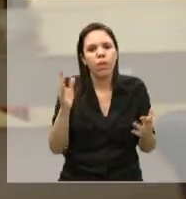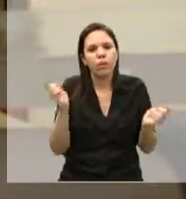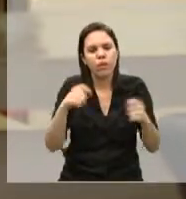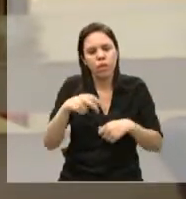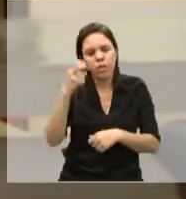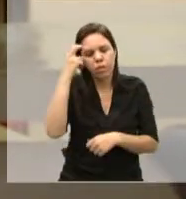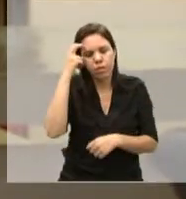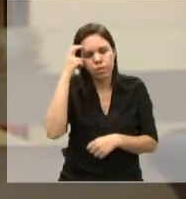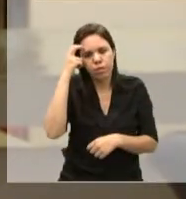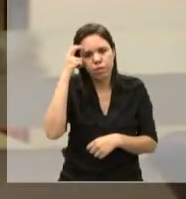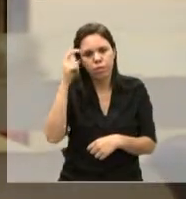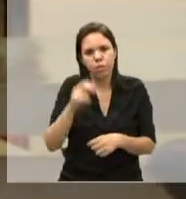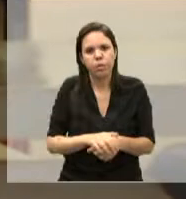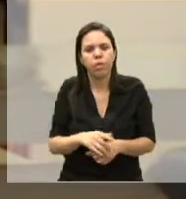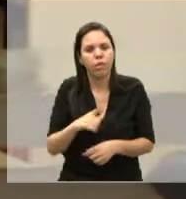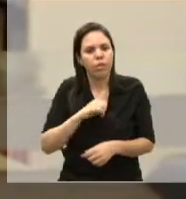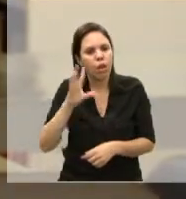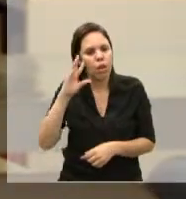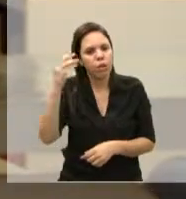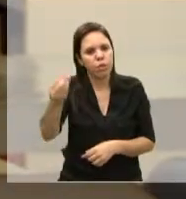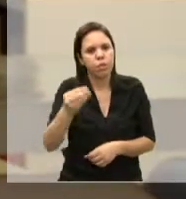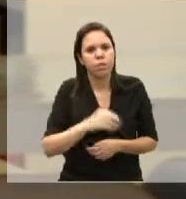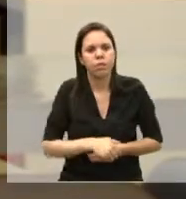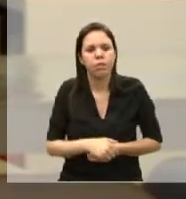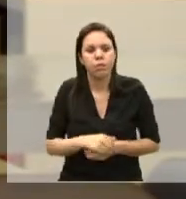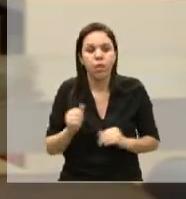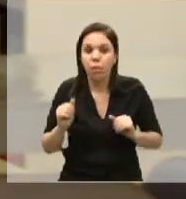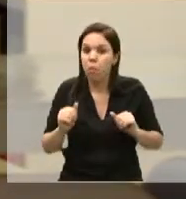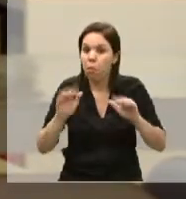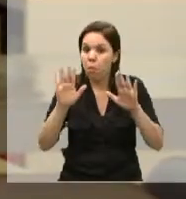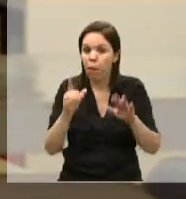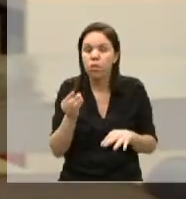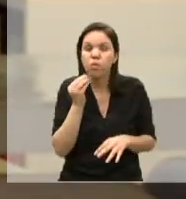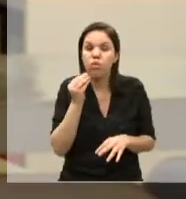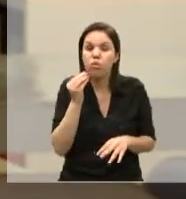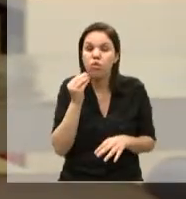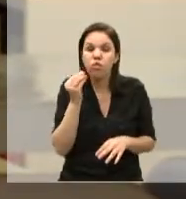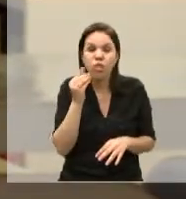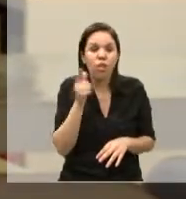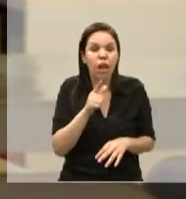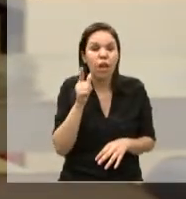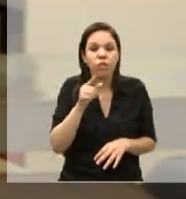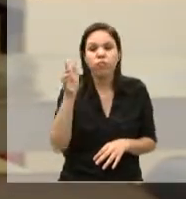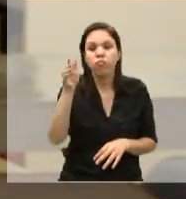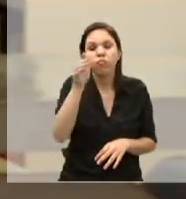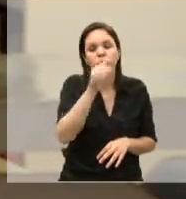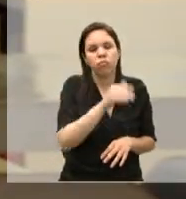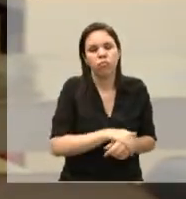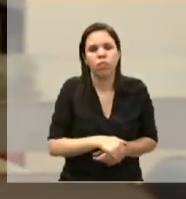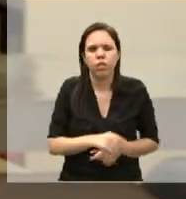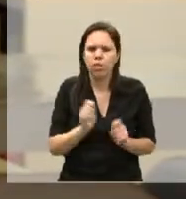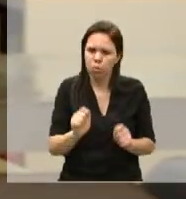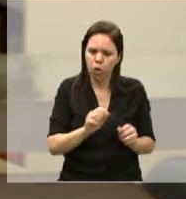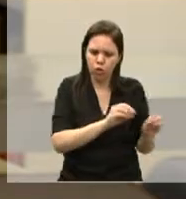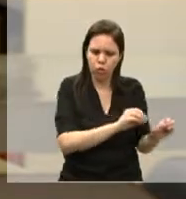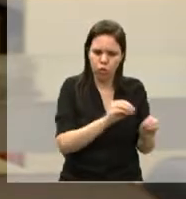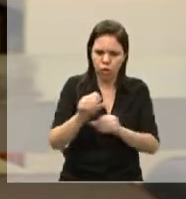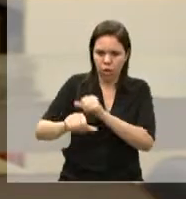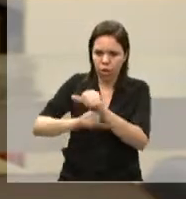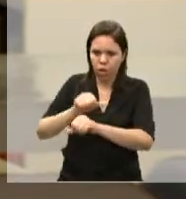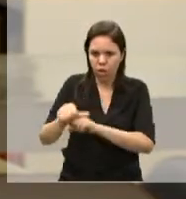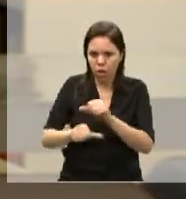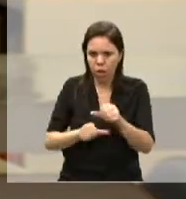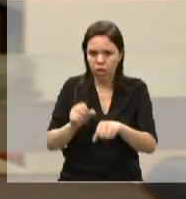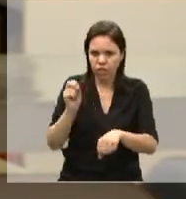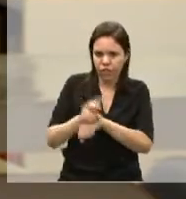capacita, quanto mais você tem conhecimento, mais portas vão se abrindo. Né? Você pode, por exemplo, migrar de uma área de